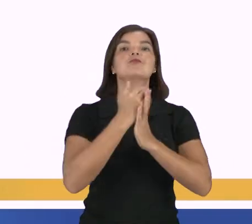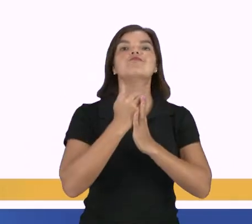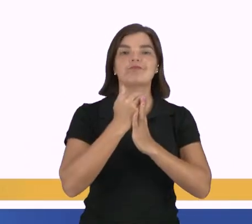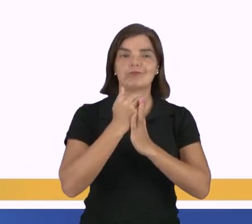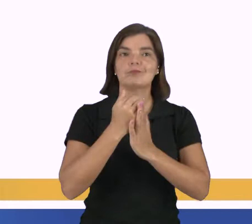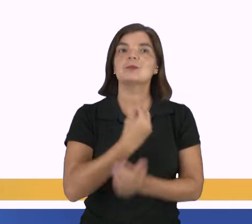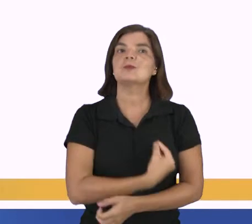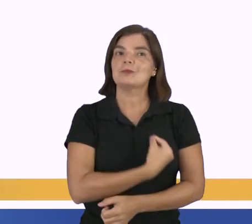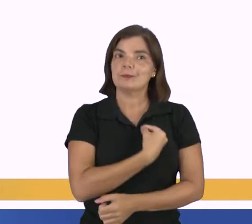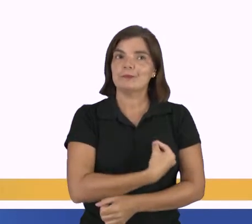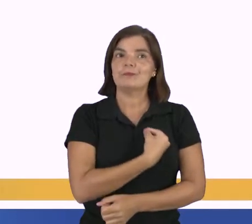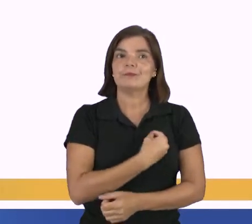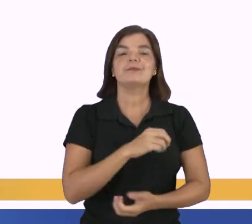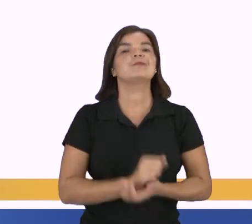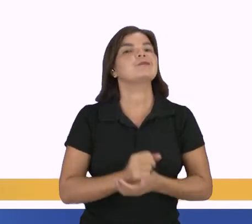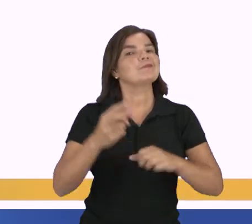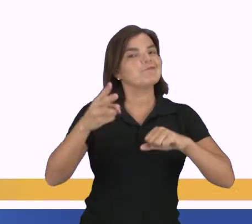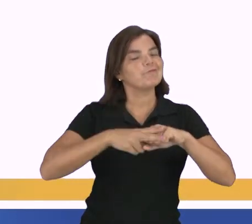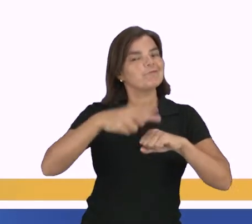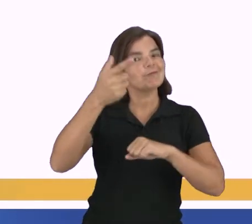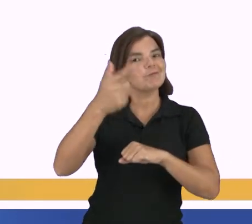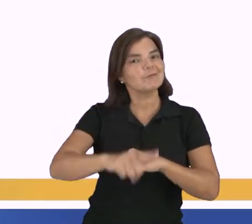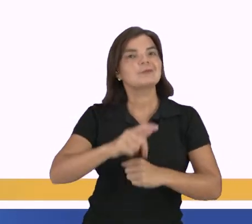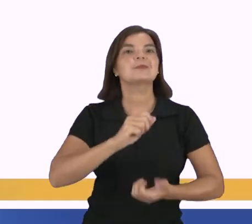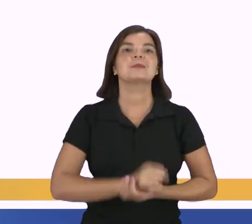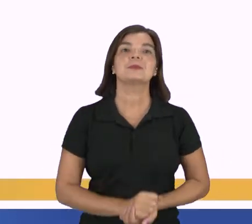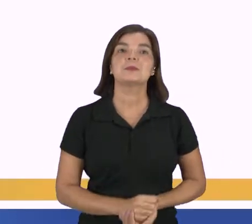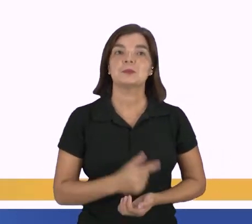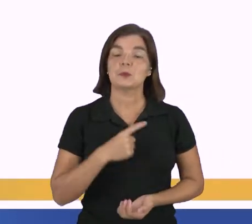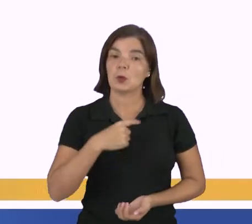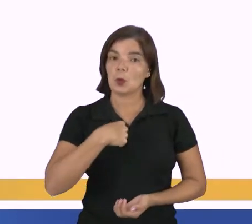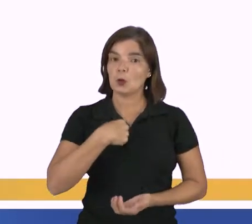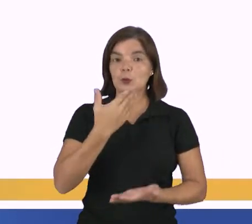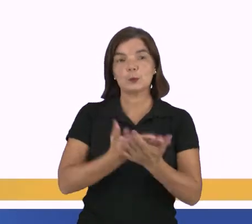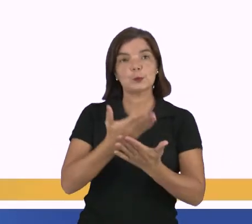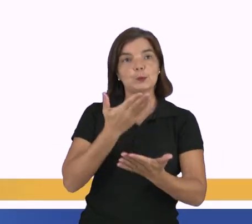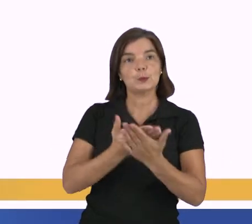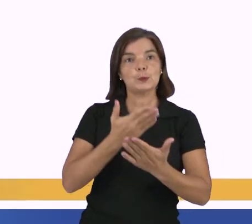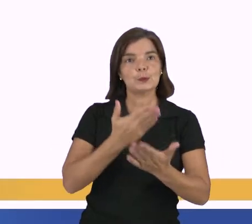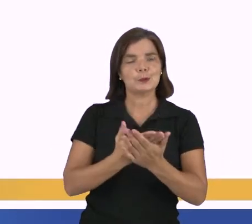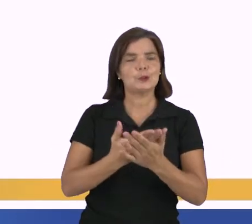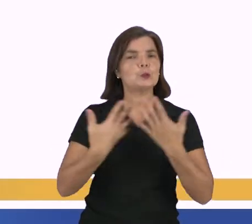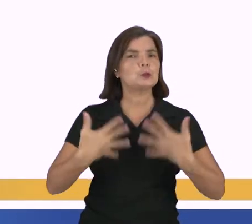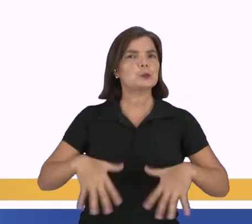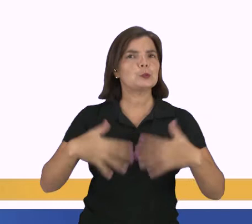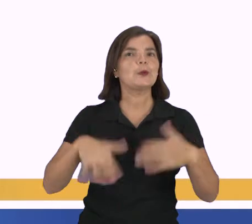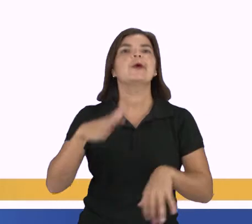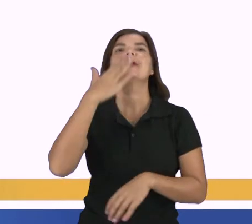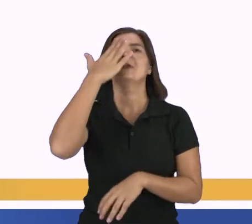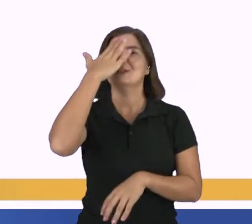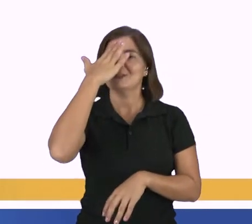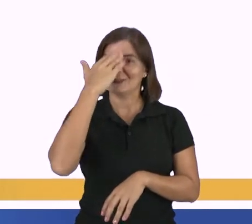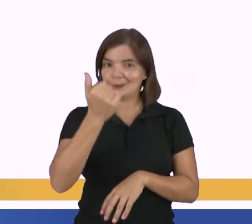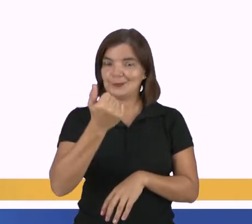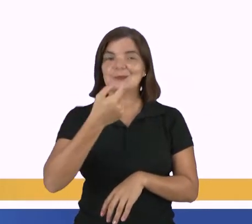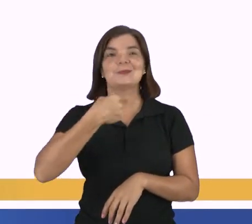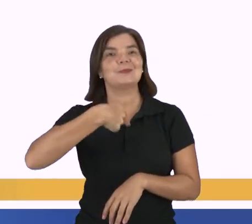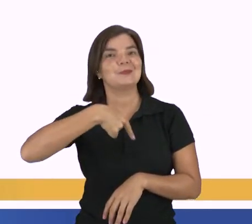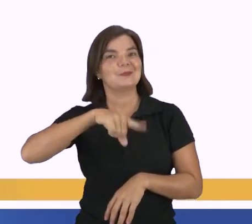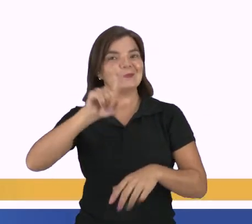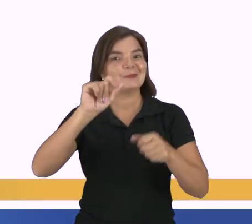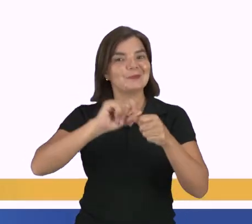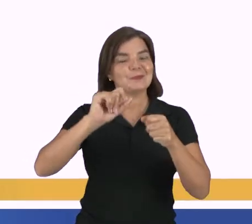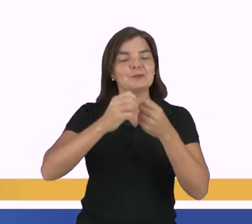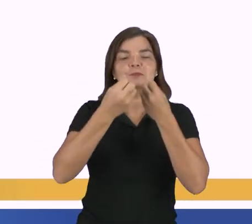do verbo, novamente, tá? Estou estudando bastante e sei que